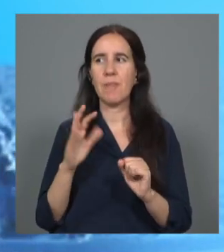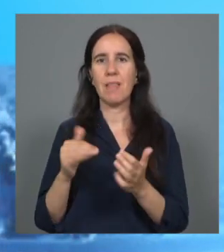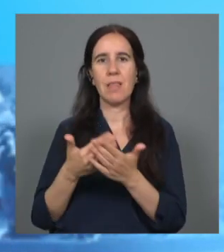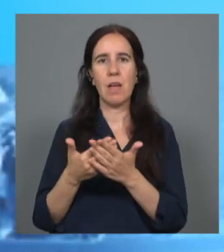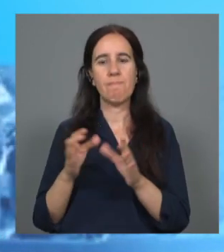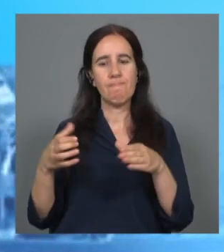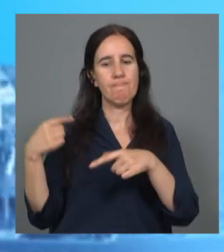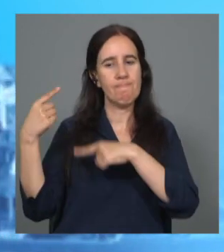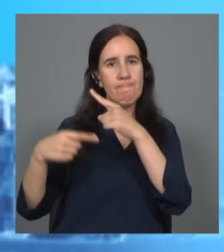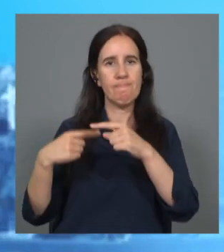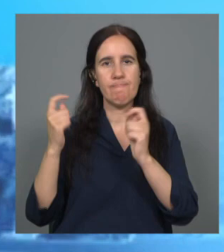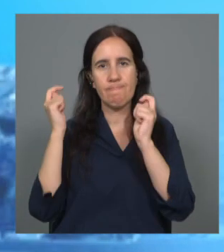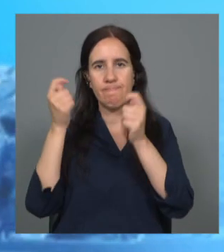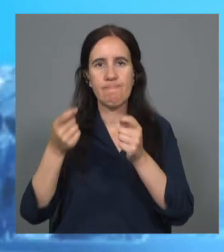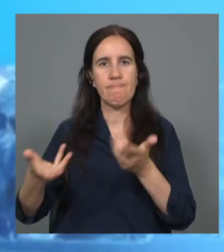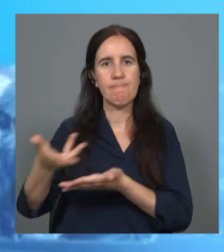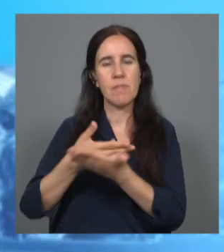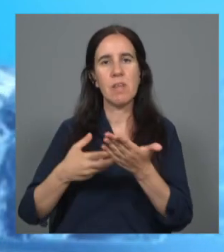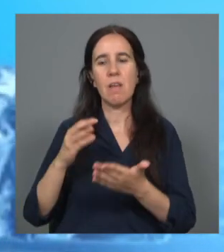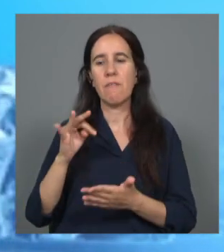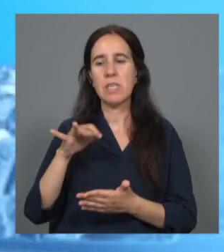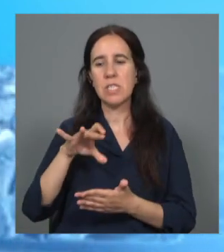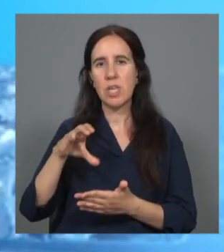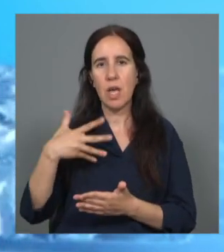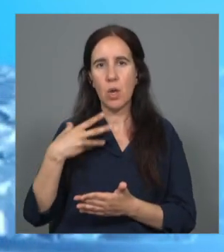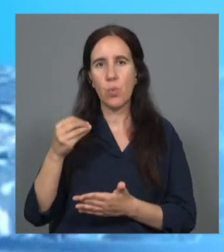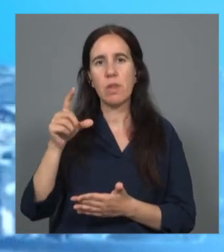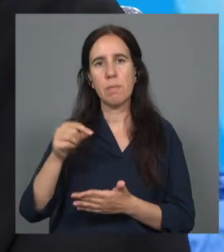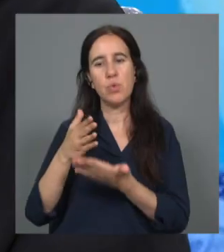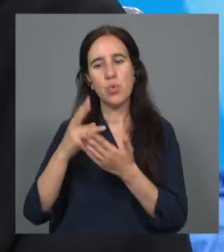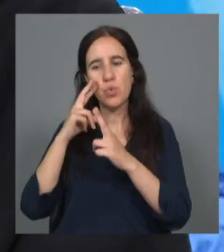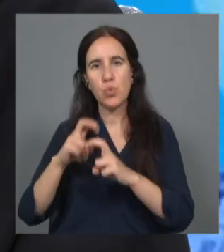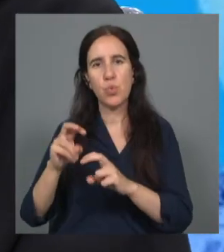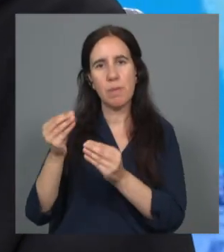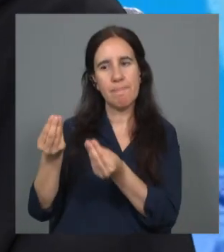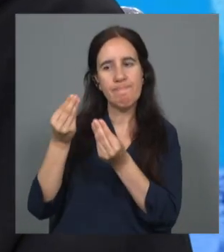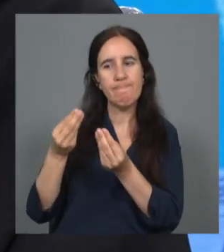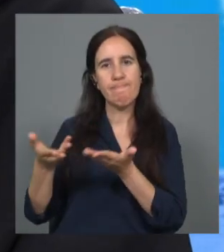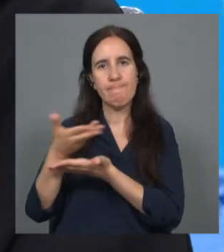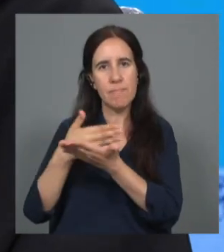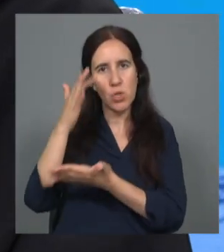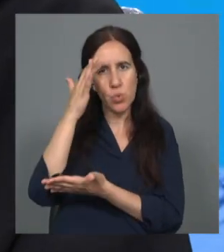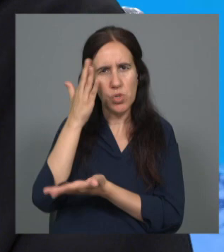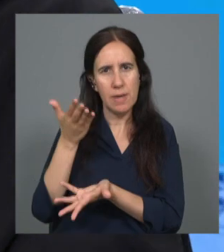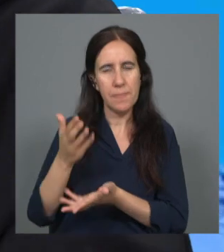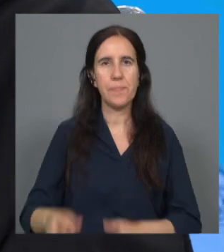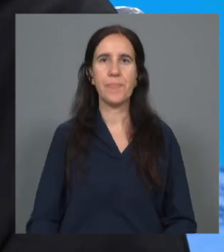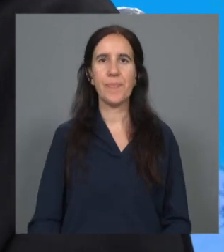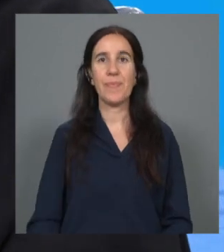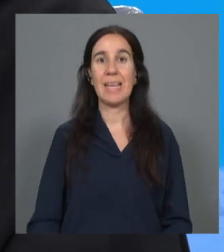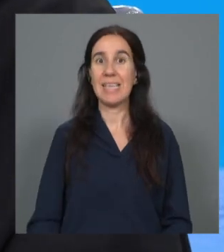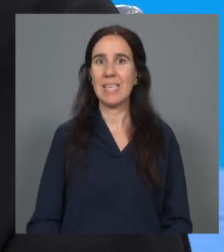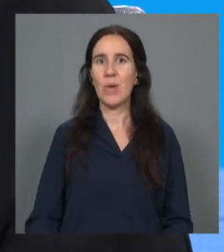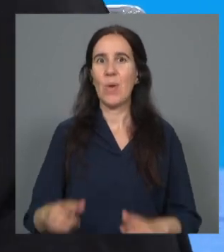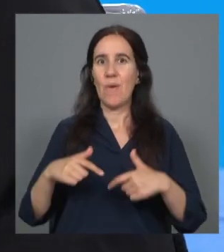desta dimensão também do estudo e da formação na teologia. O próprio São Francisco reconheceu, ele que